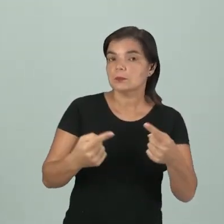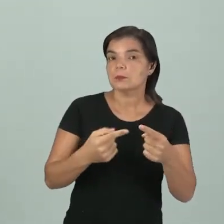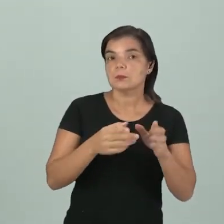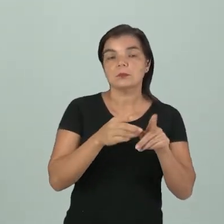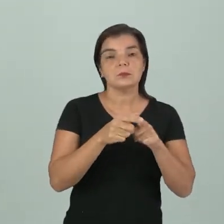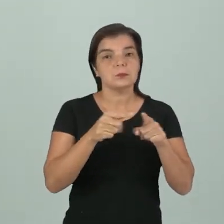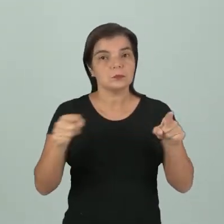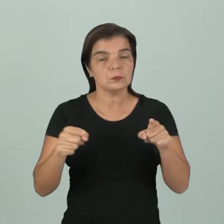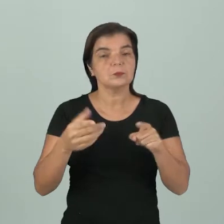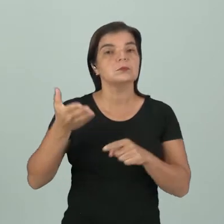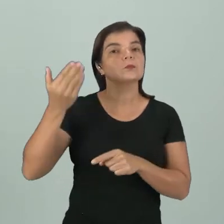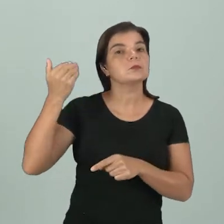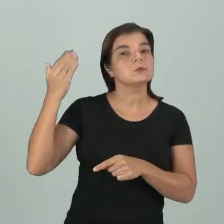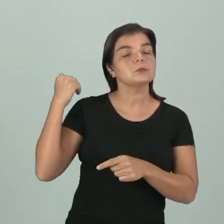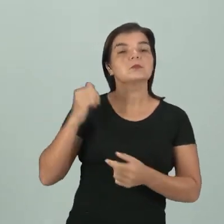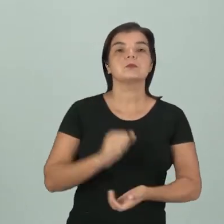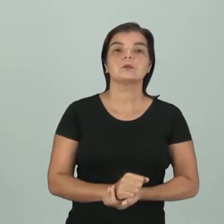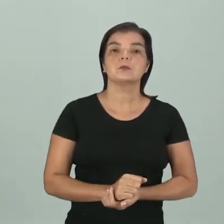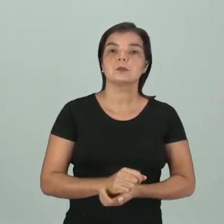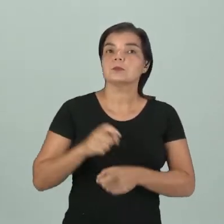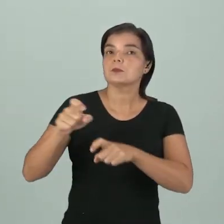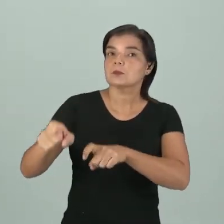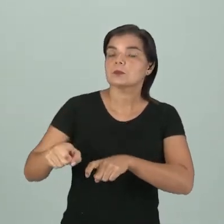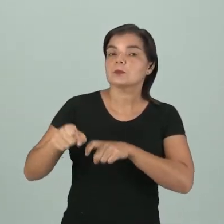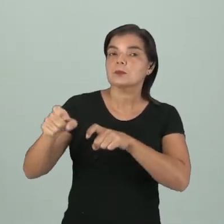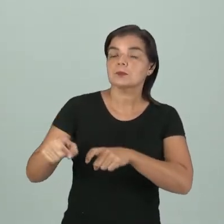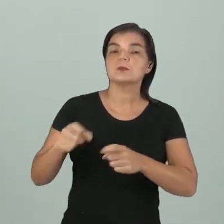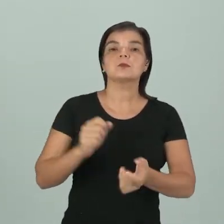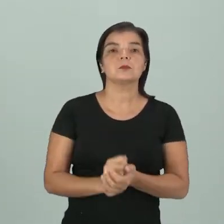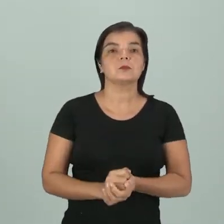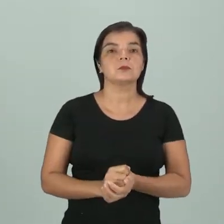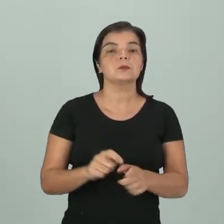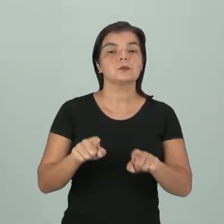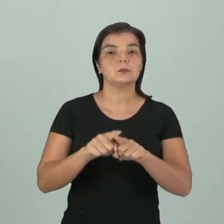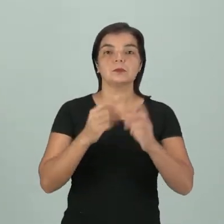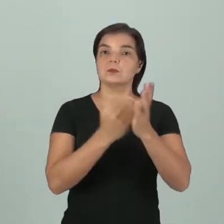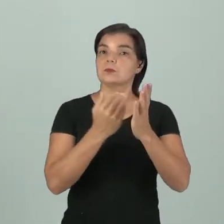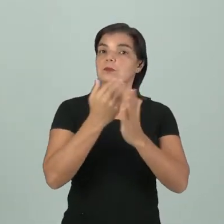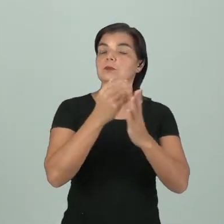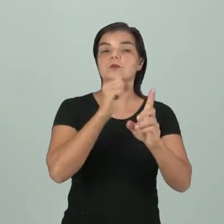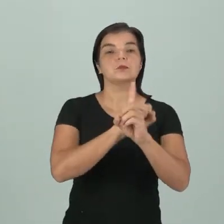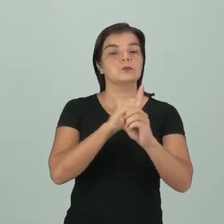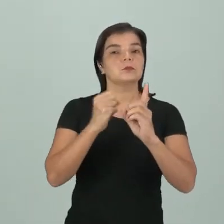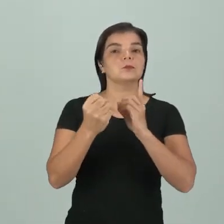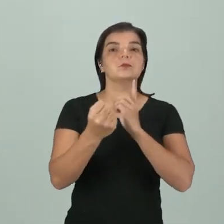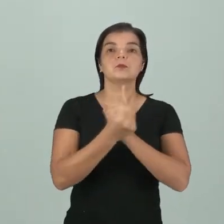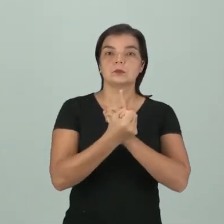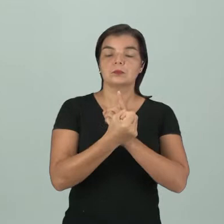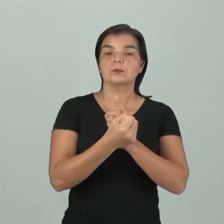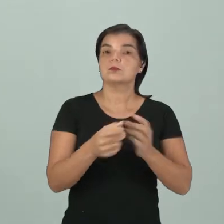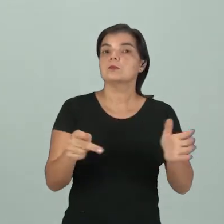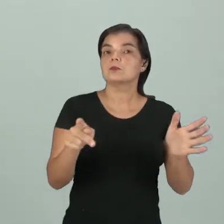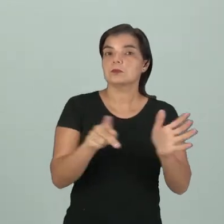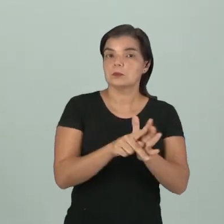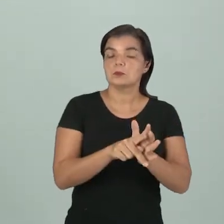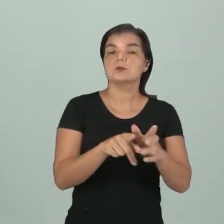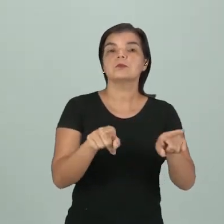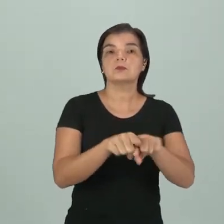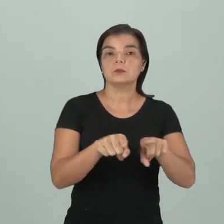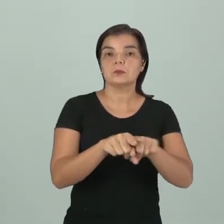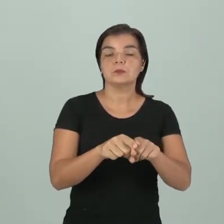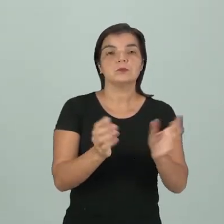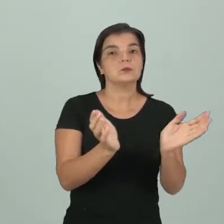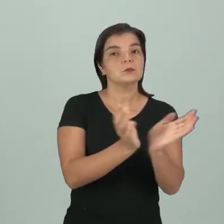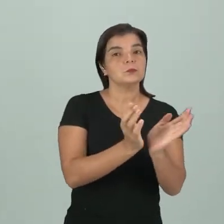desse período da antiguidade, de um camponês se ascender socialmente, passar a fazer parte